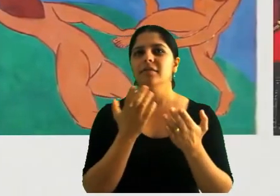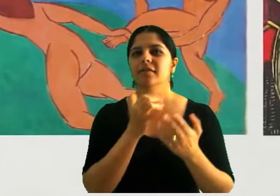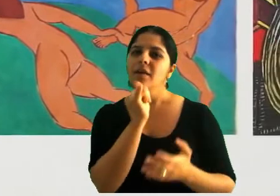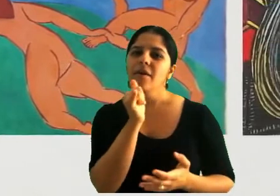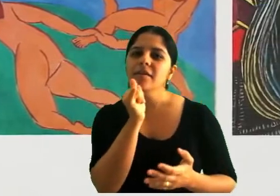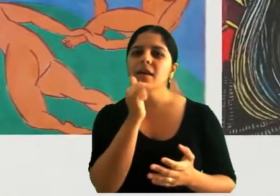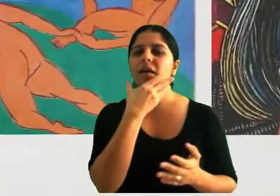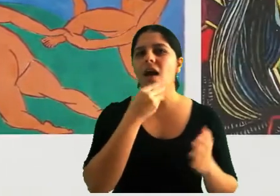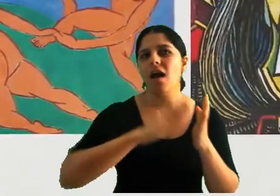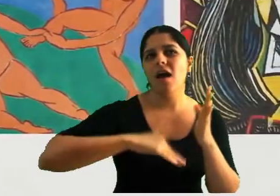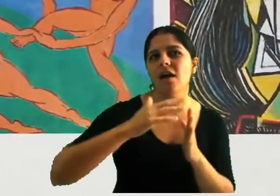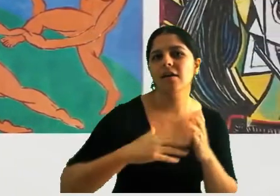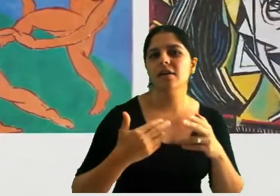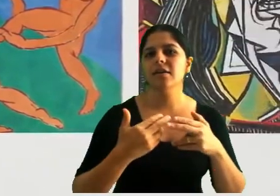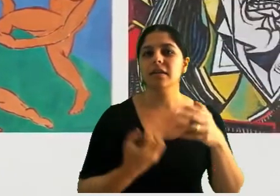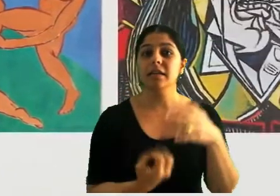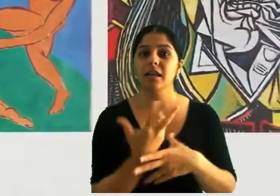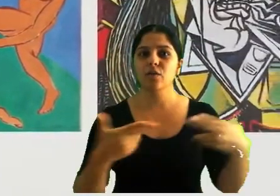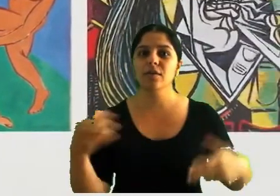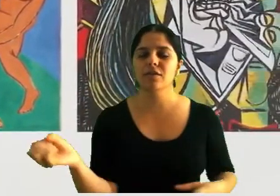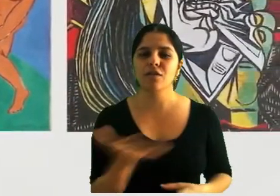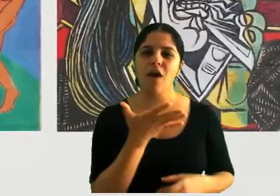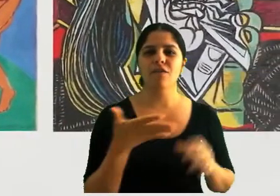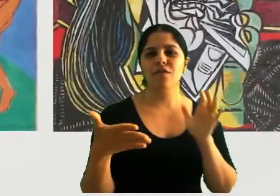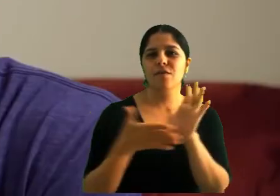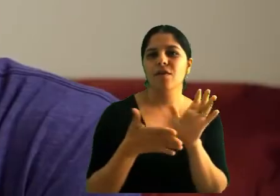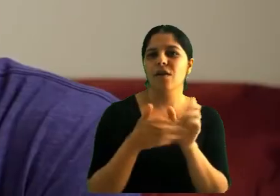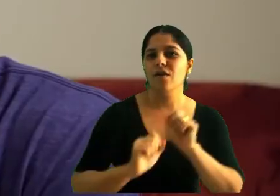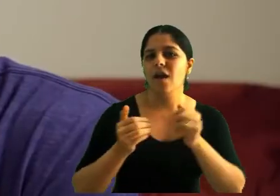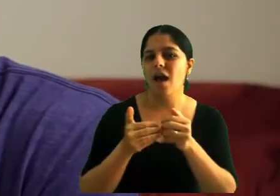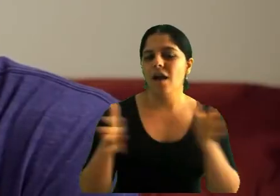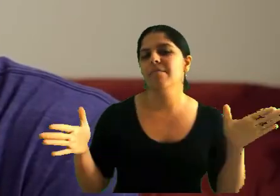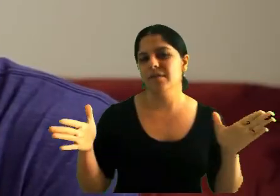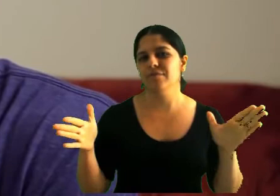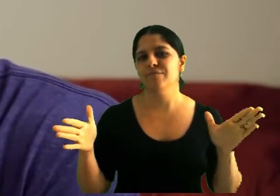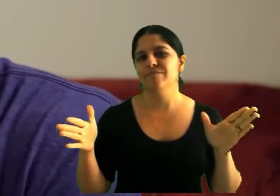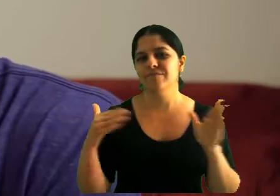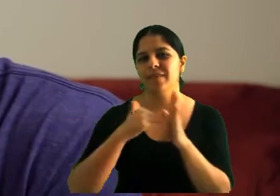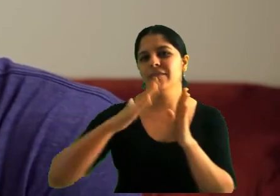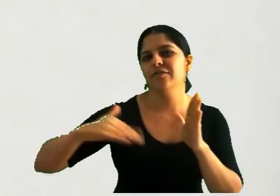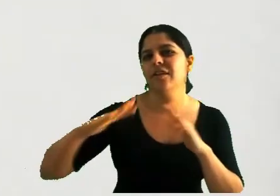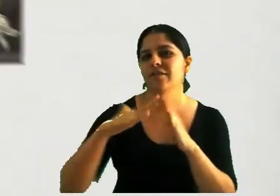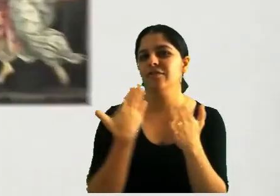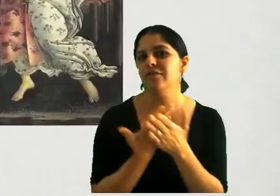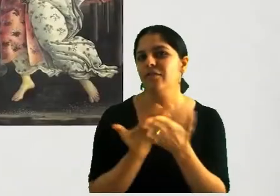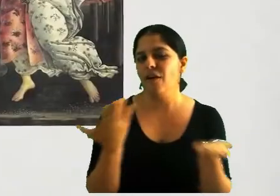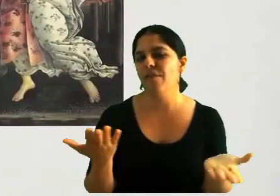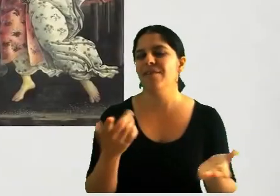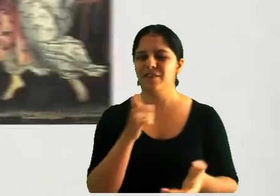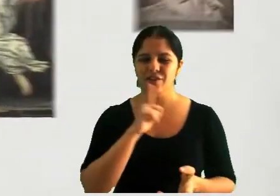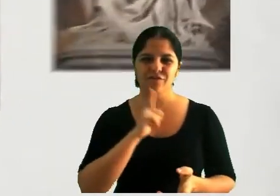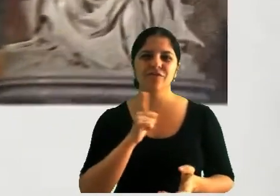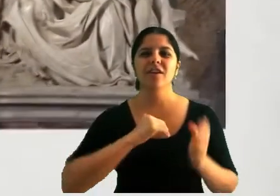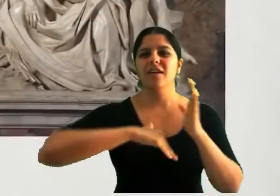de artistas que criaram estéticas novas e, com isso, propuseram uma ruptura da estética acadêmica, que era o que até